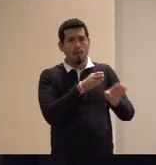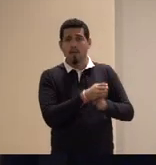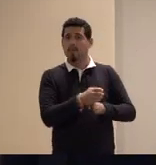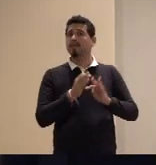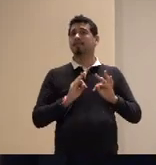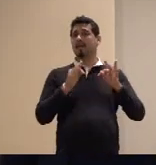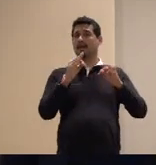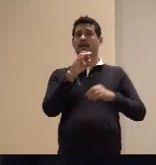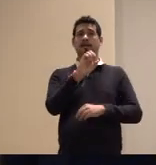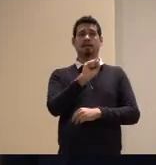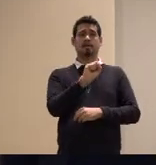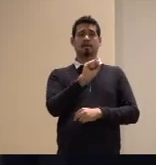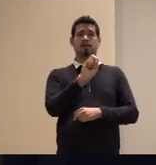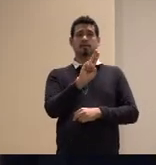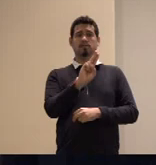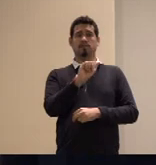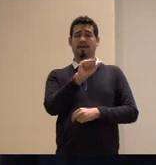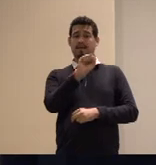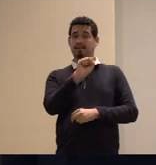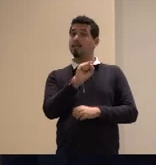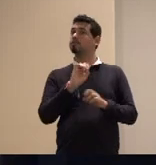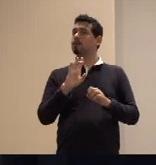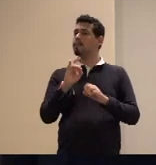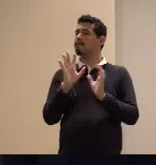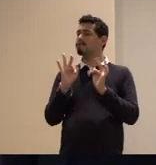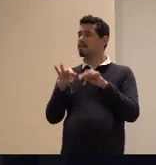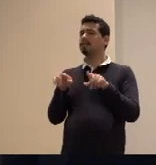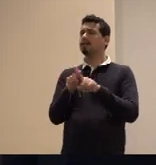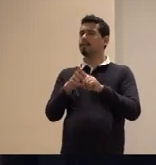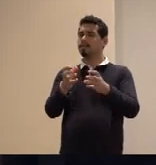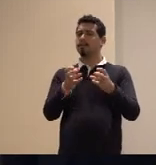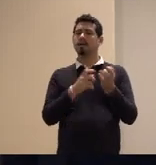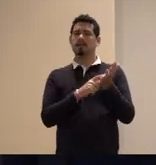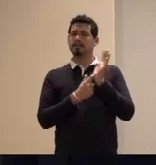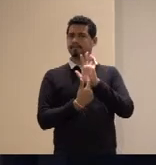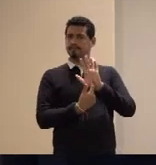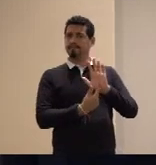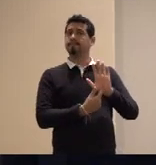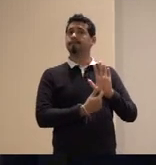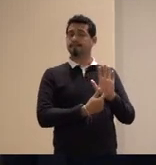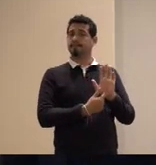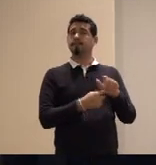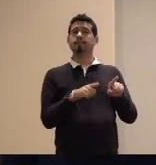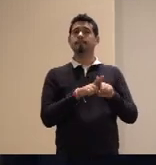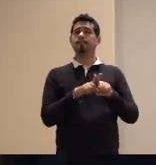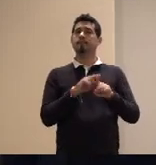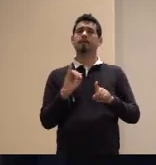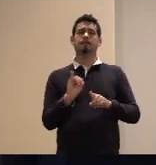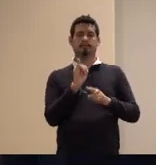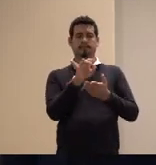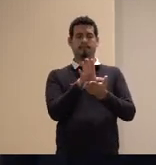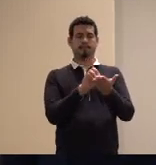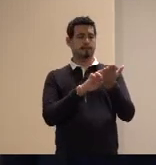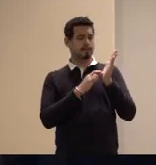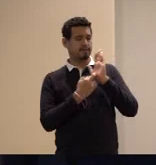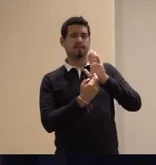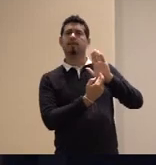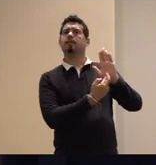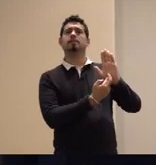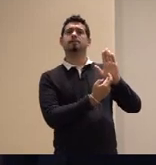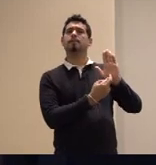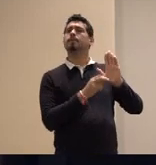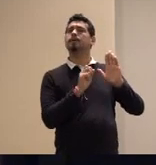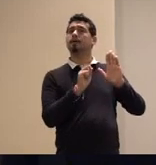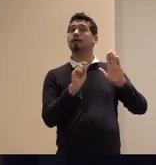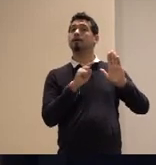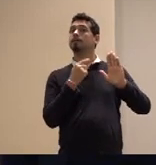SUAS. Quero aqui também, para finalizar, destacar e trago como um modelo de referência, né, para